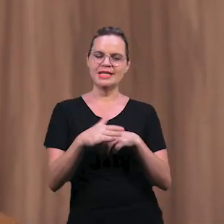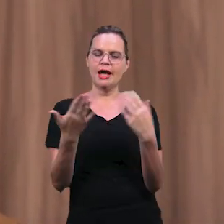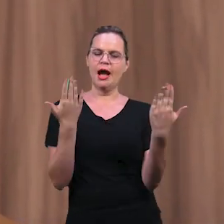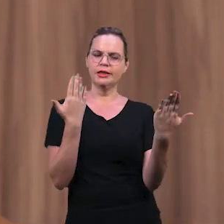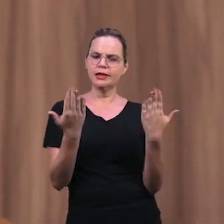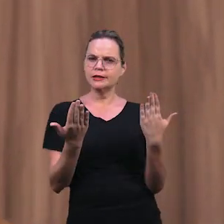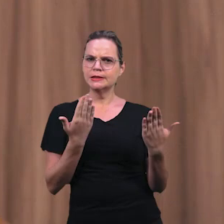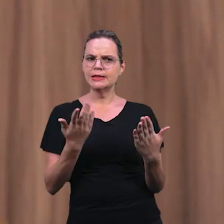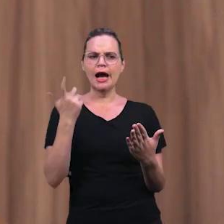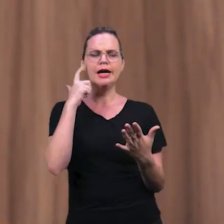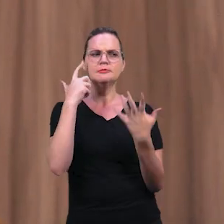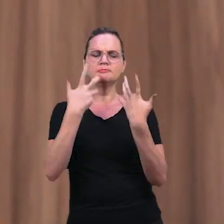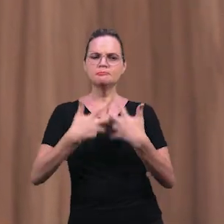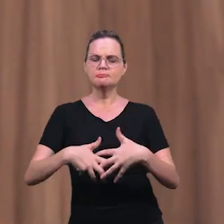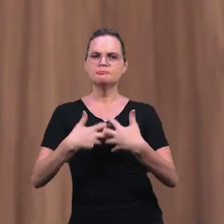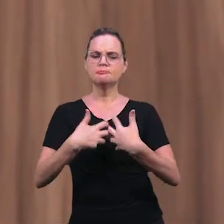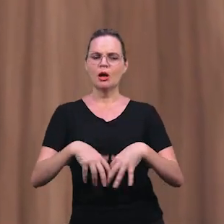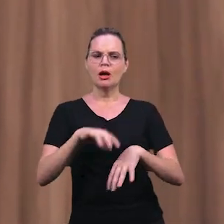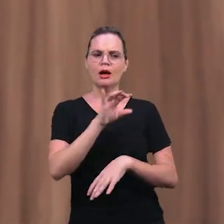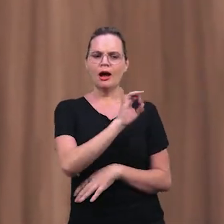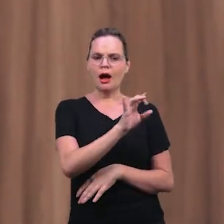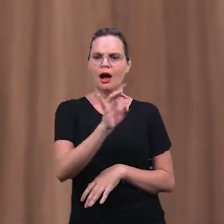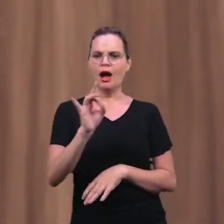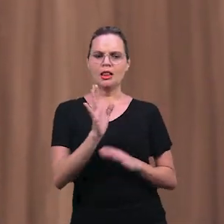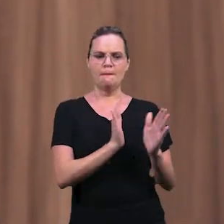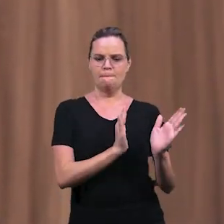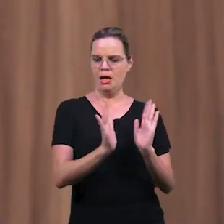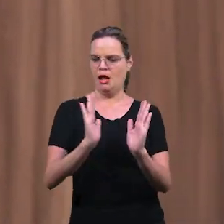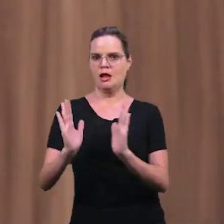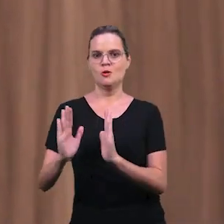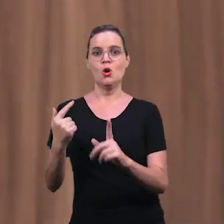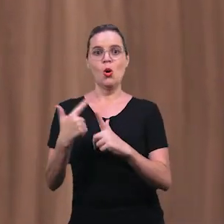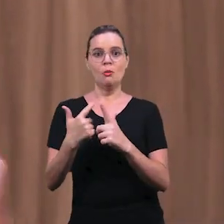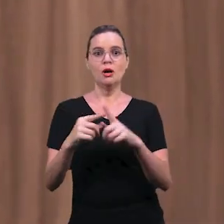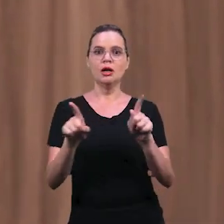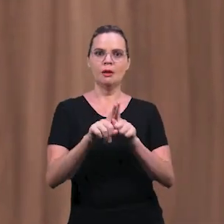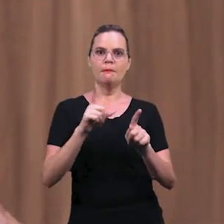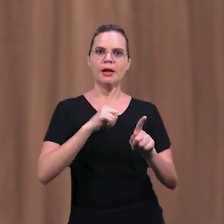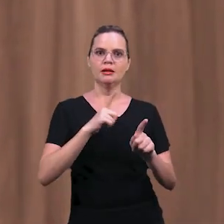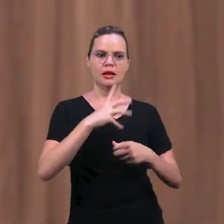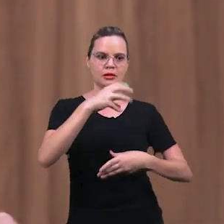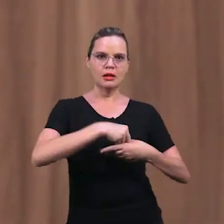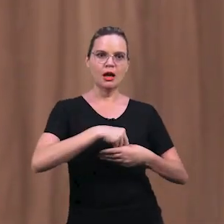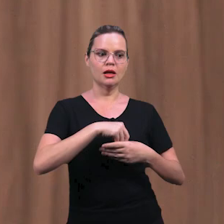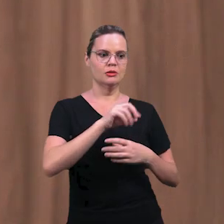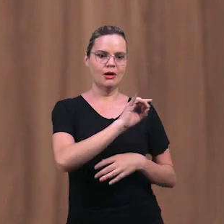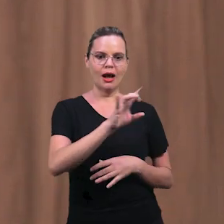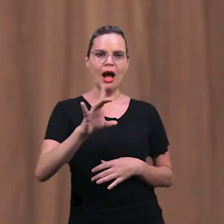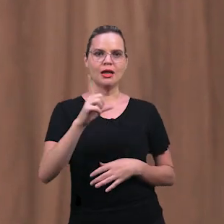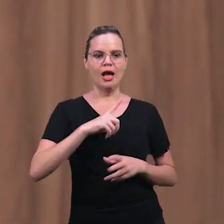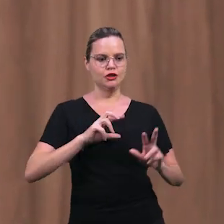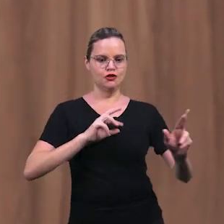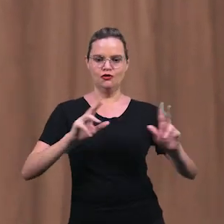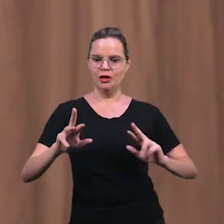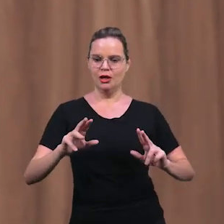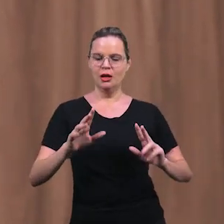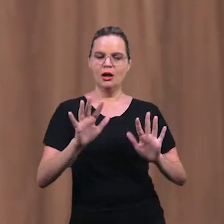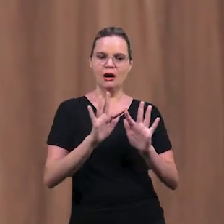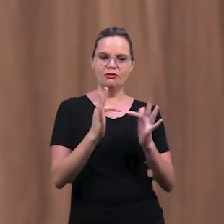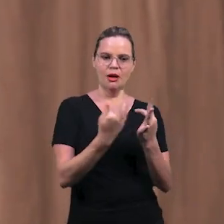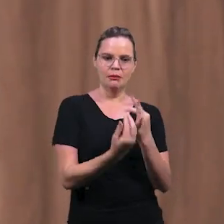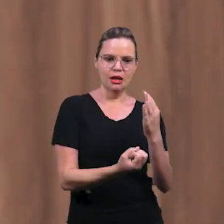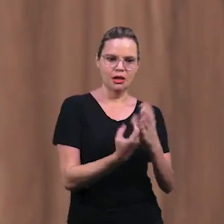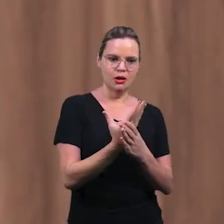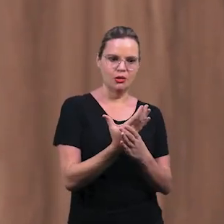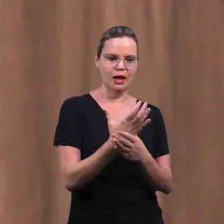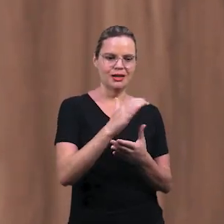em análise, e se pensar em cada tempo, porque as demandas também são diferentes, né, quando uma família se constitui,